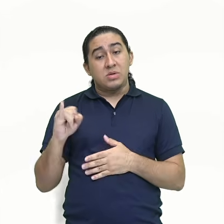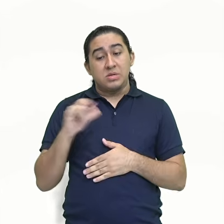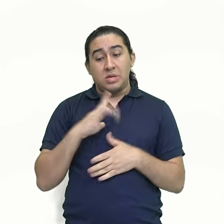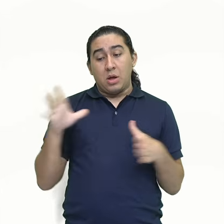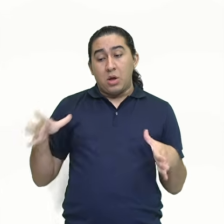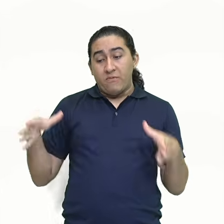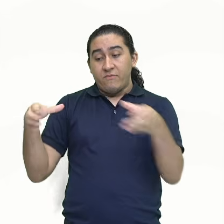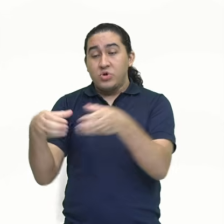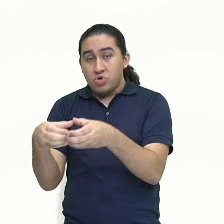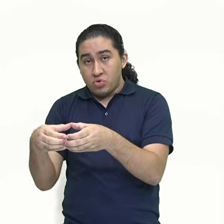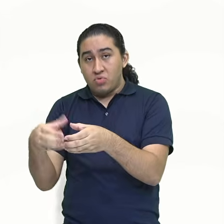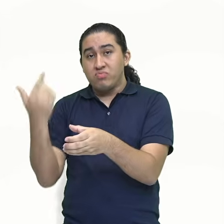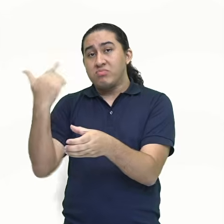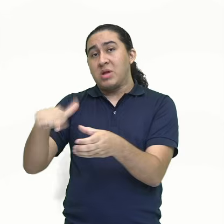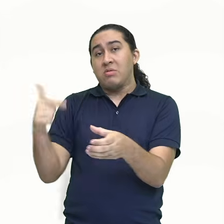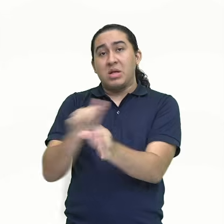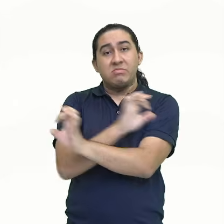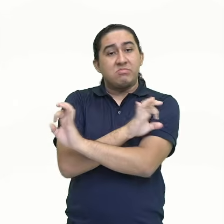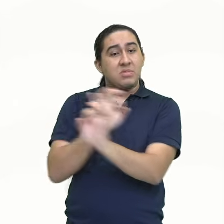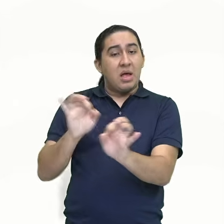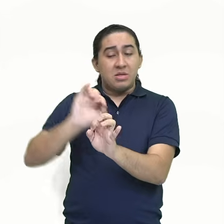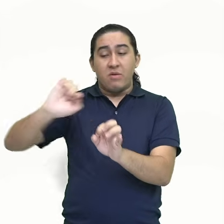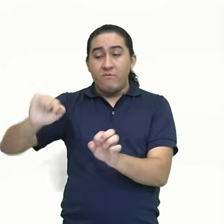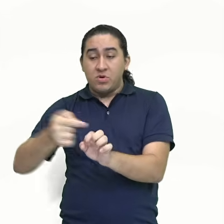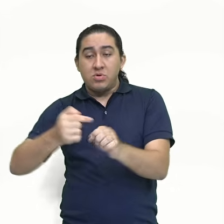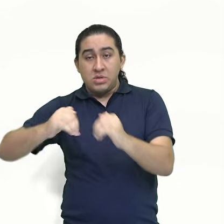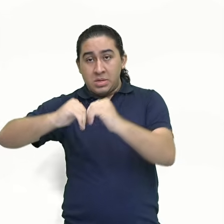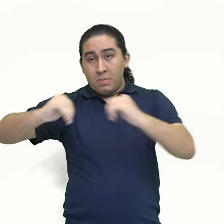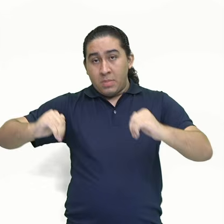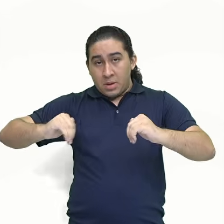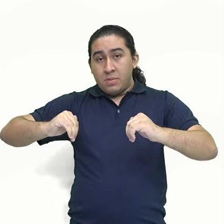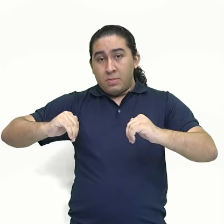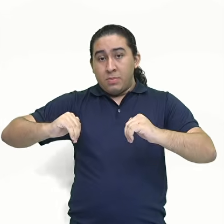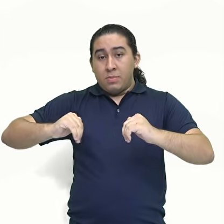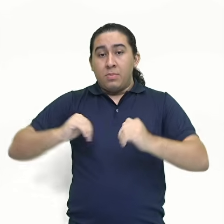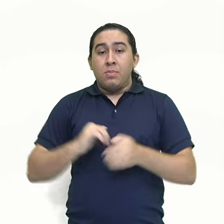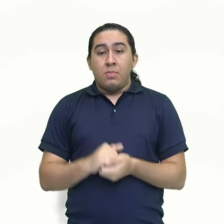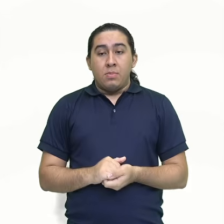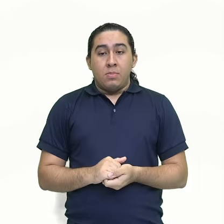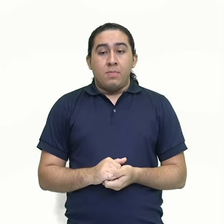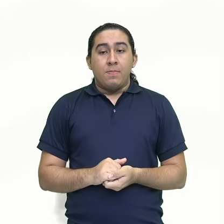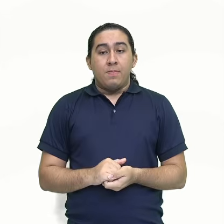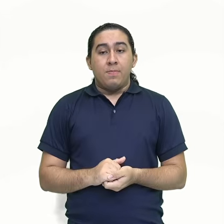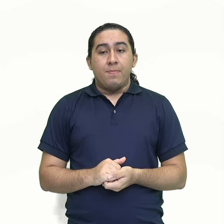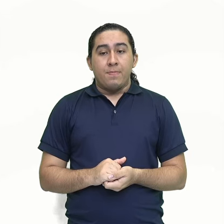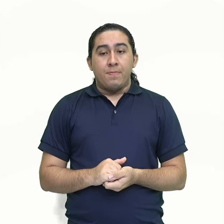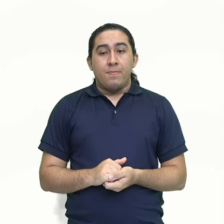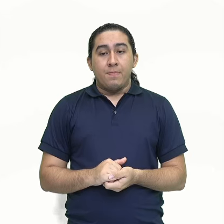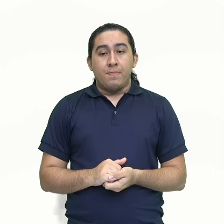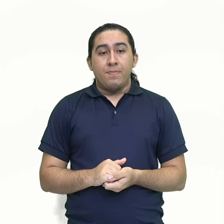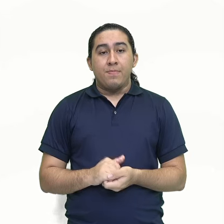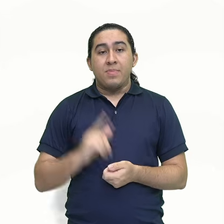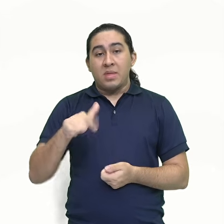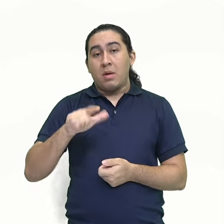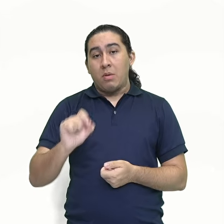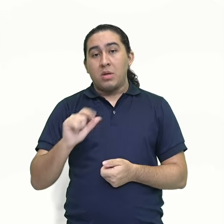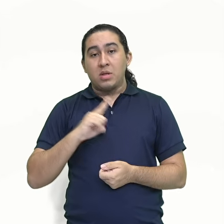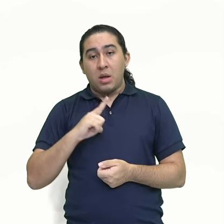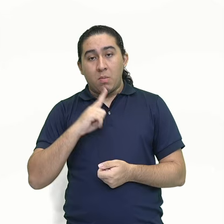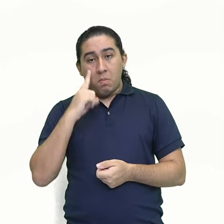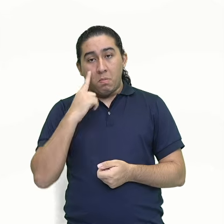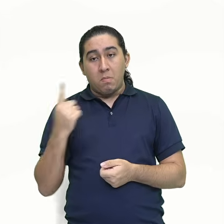restringi, não tem nenhuma vírgula separando aqui as orações, a oração subordinada, que é